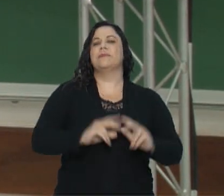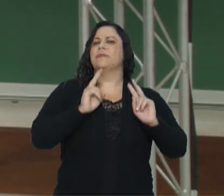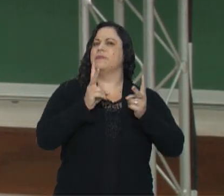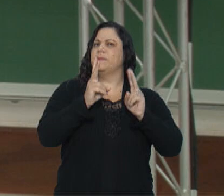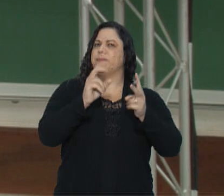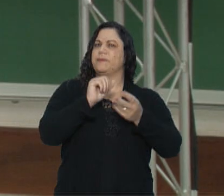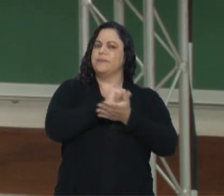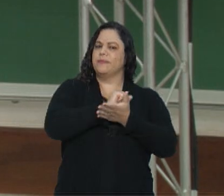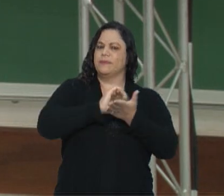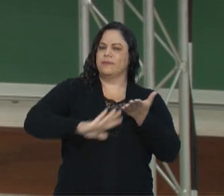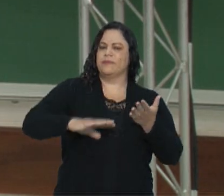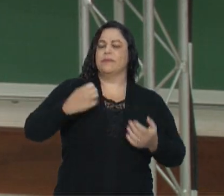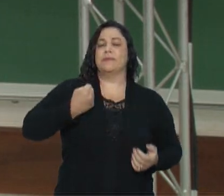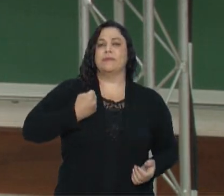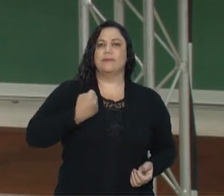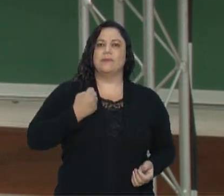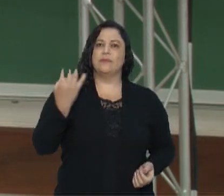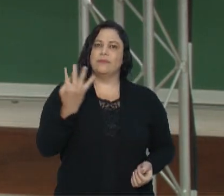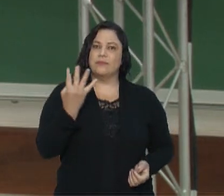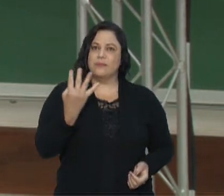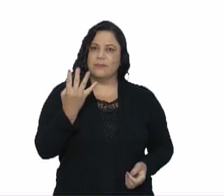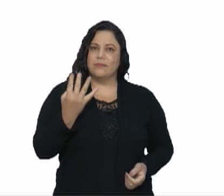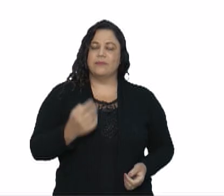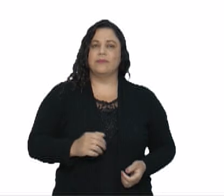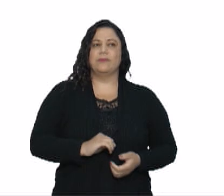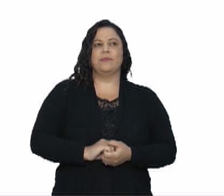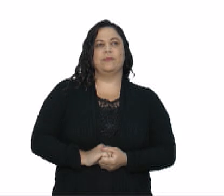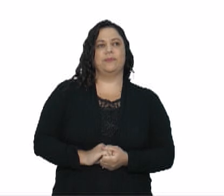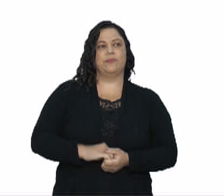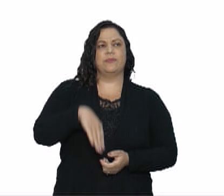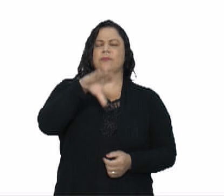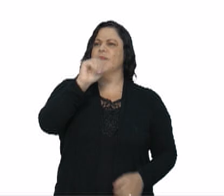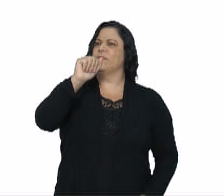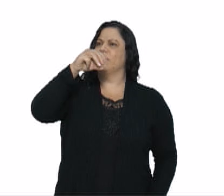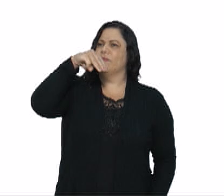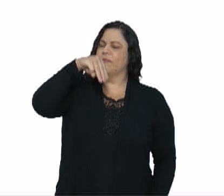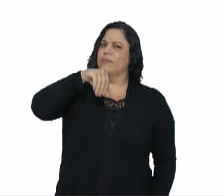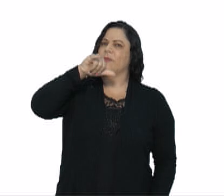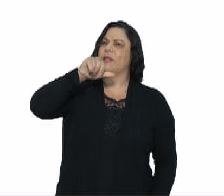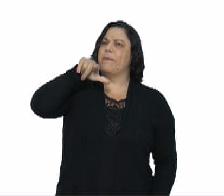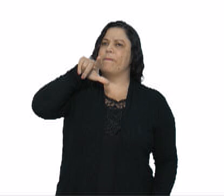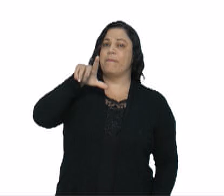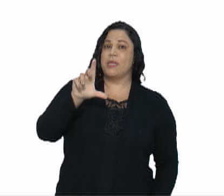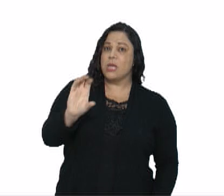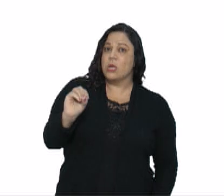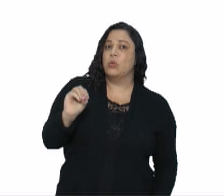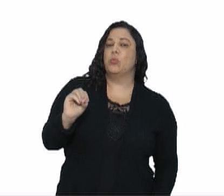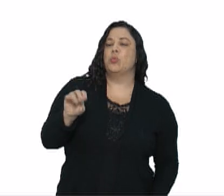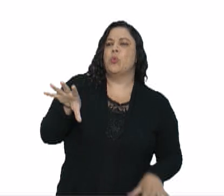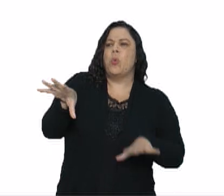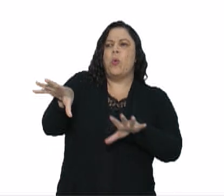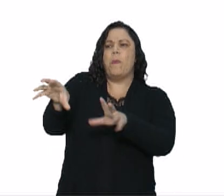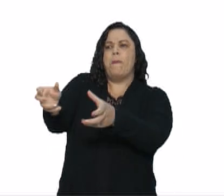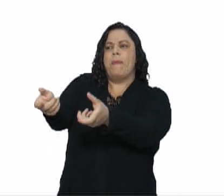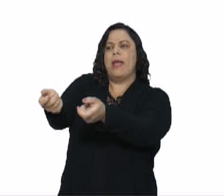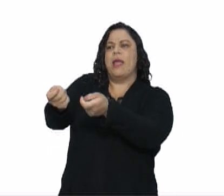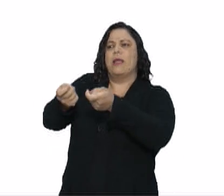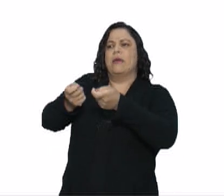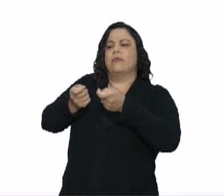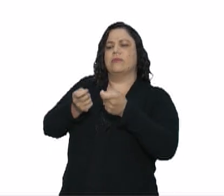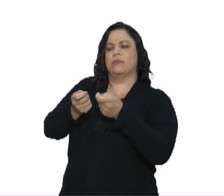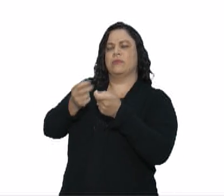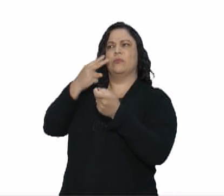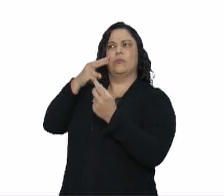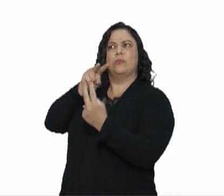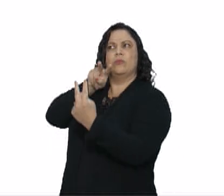lá. Atividade 4. Camilo pegou-lhe nas mãos e olhou para ela sério